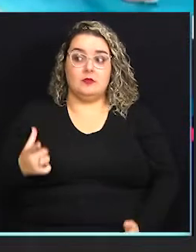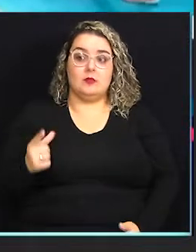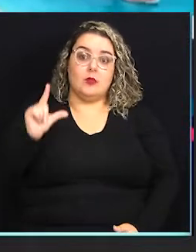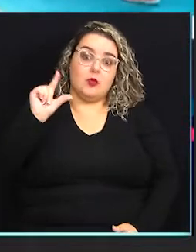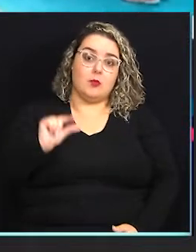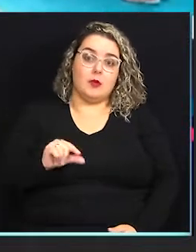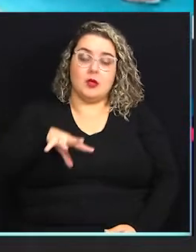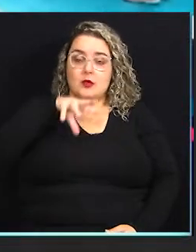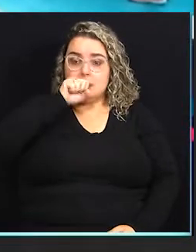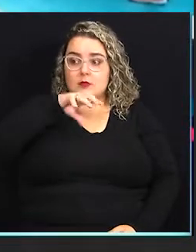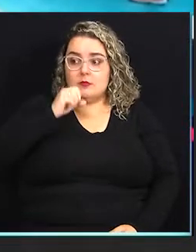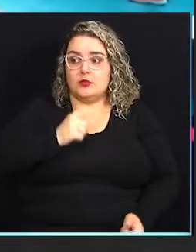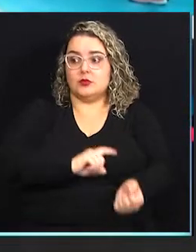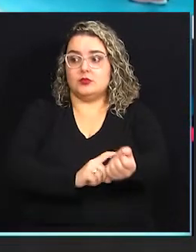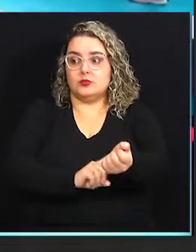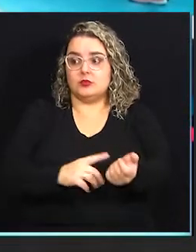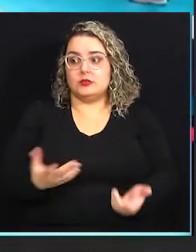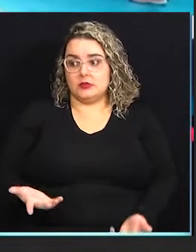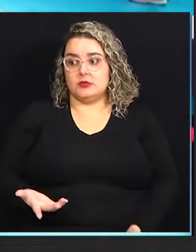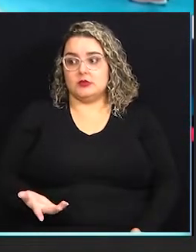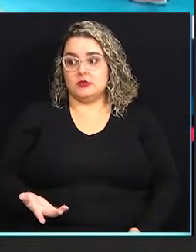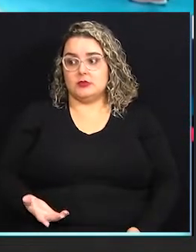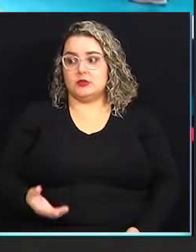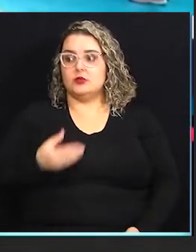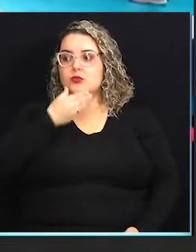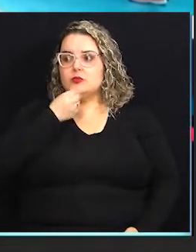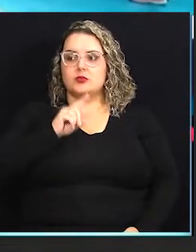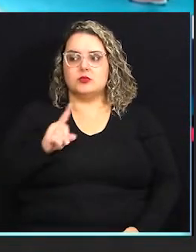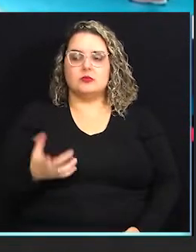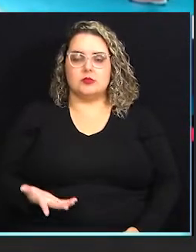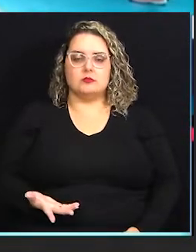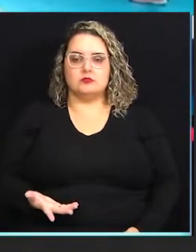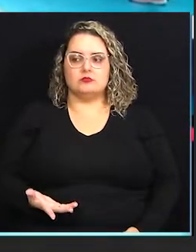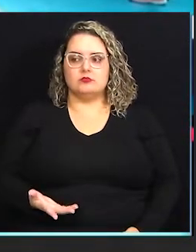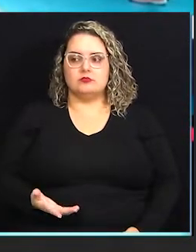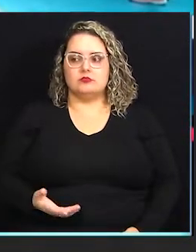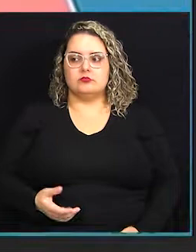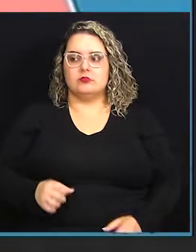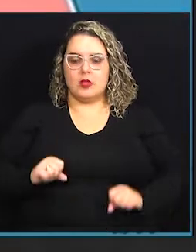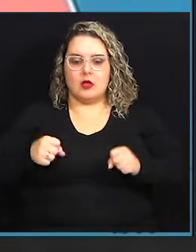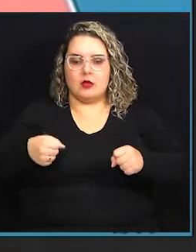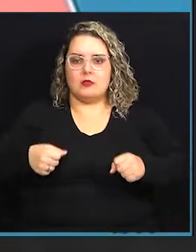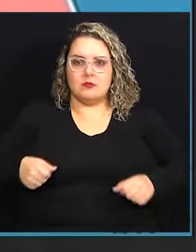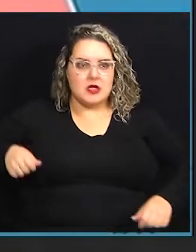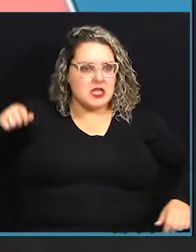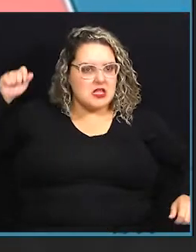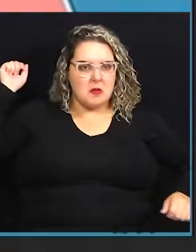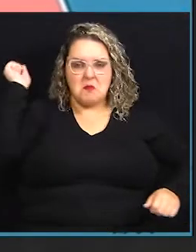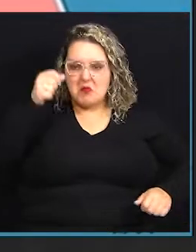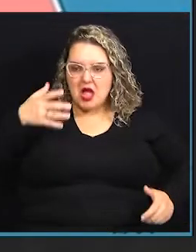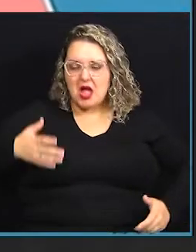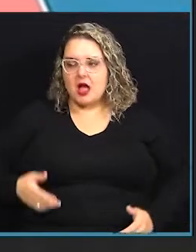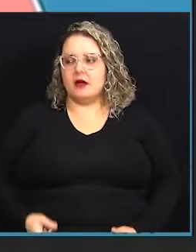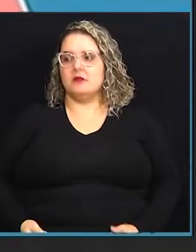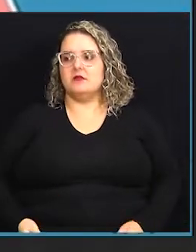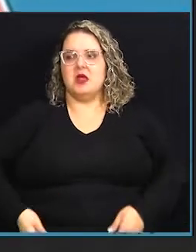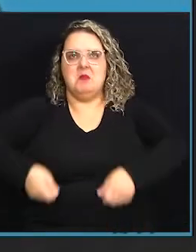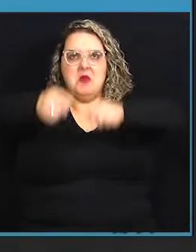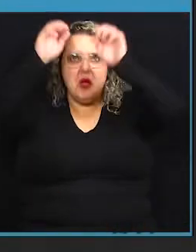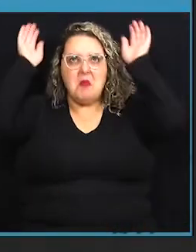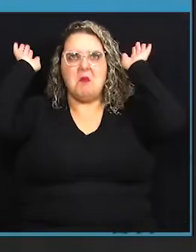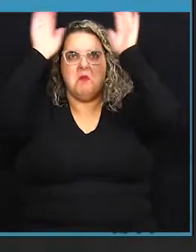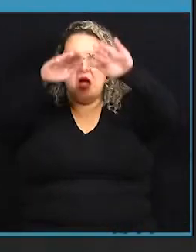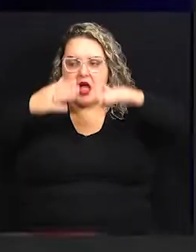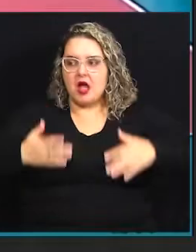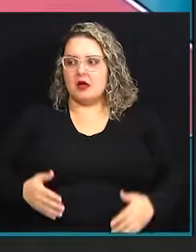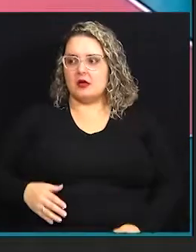menos oxigênio no sangue. Né? O do masculino não, é mais força bruta. É na pancada. É na pancada, é isso mesmo, na pancada. Então, é um